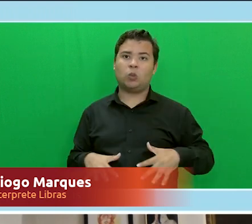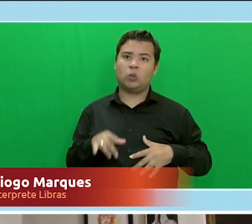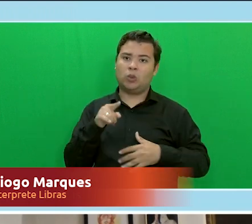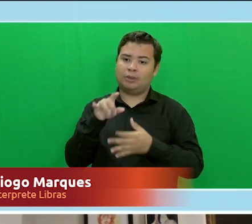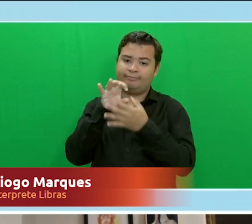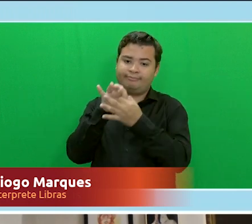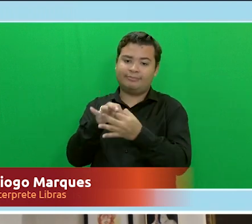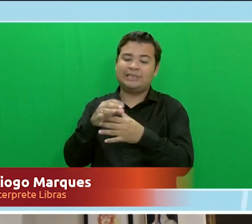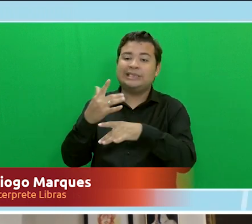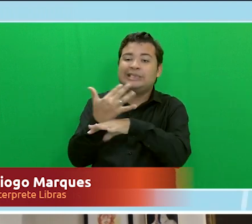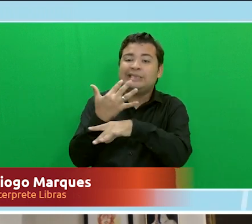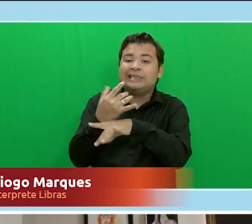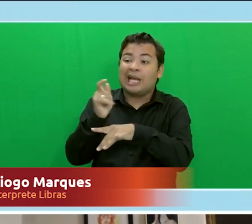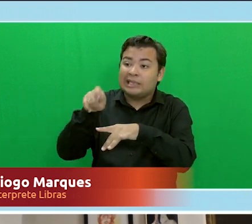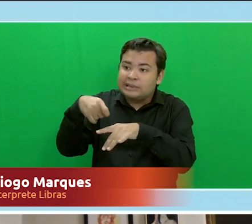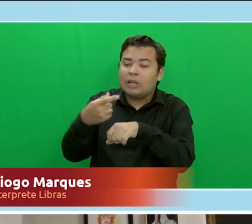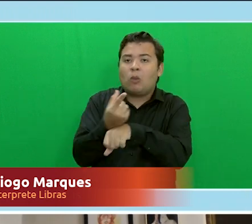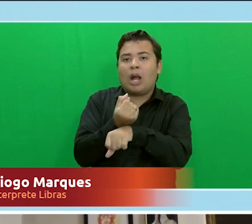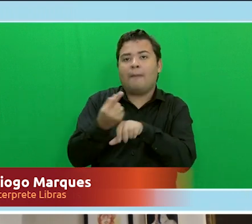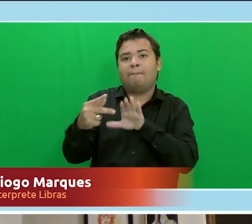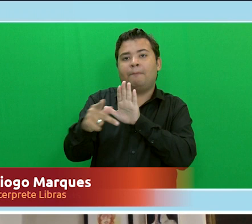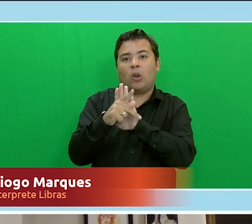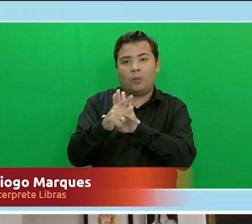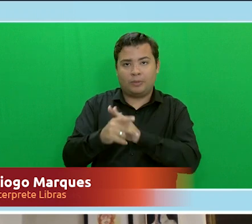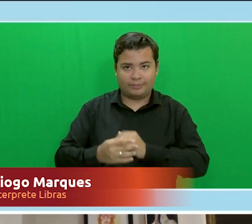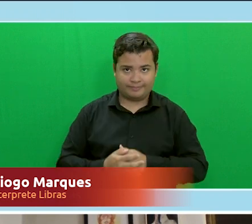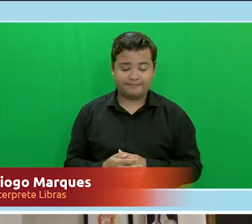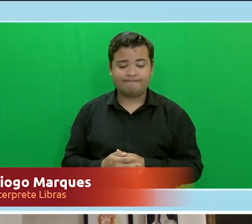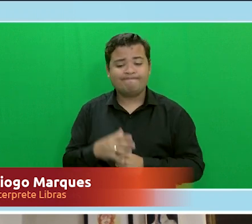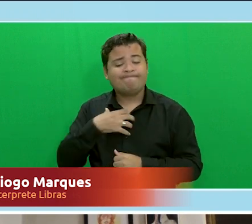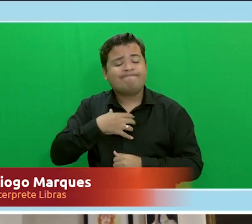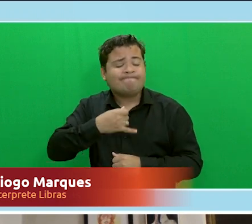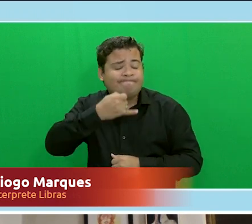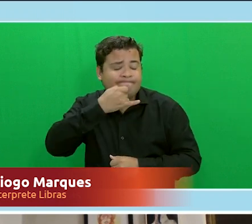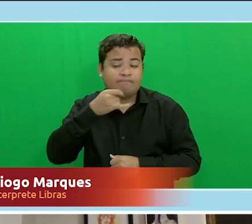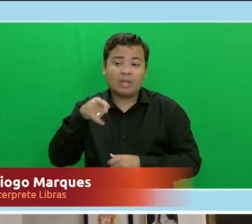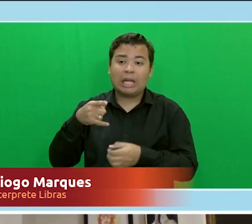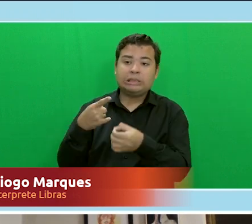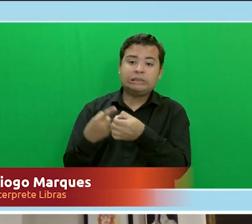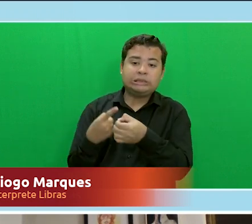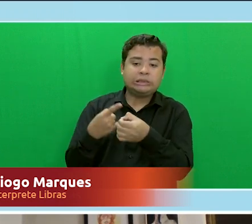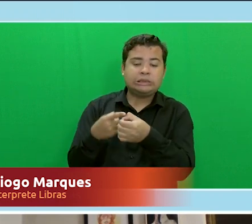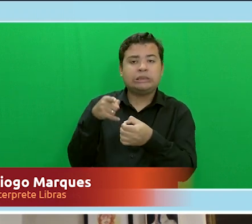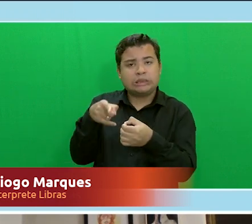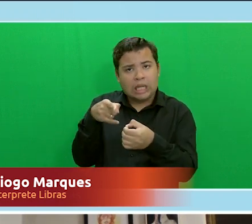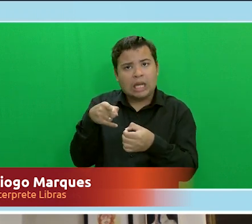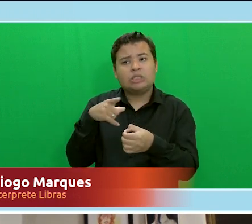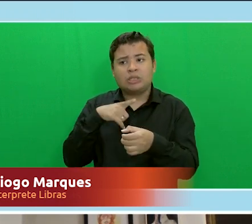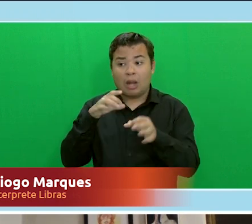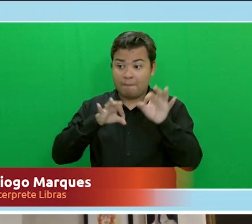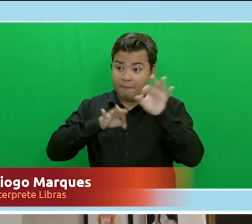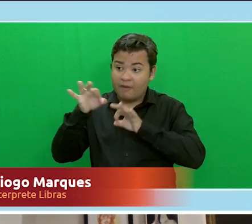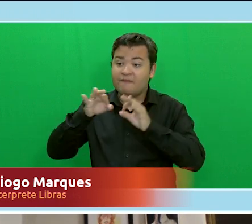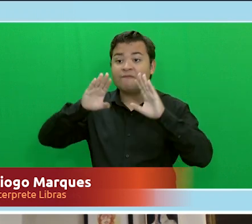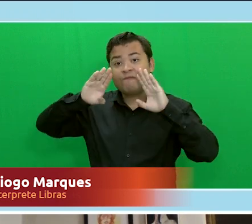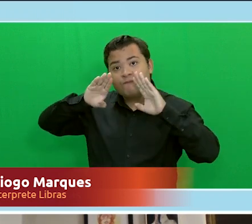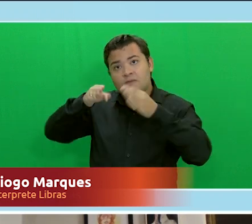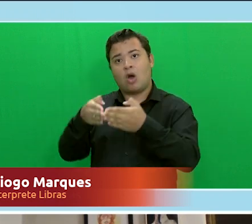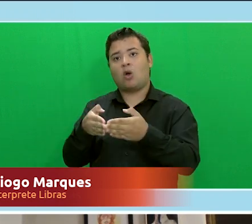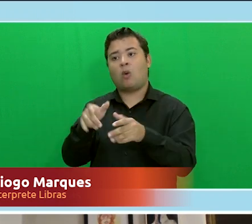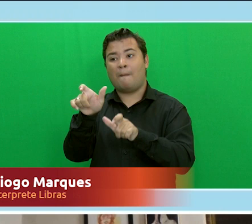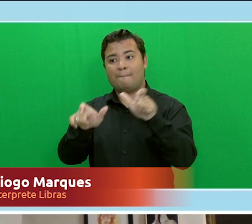natural da cidade capitalista, né? Infelizmente, a cidade não foi feita, a cidade no capitalismo, ela não é feita